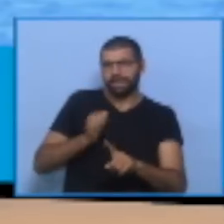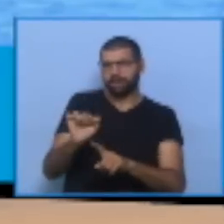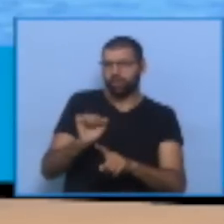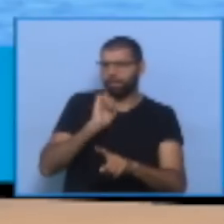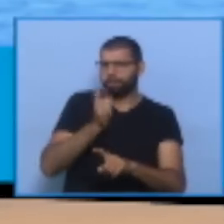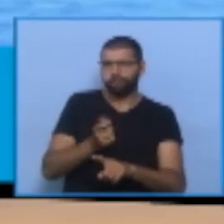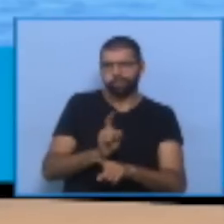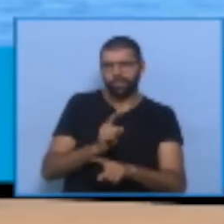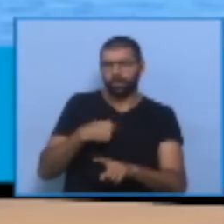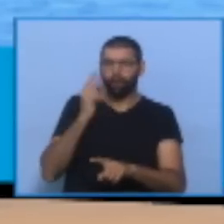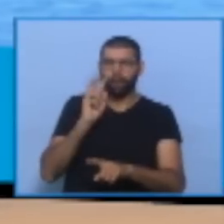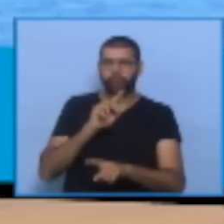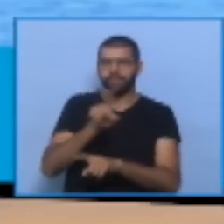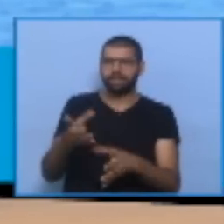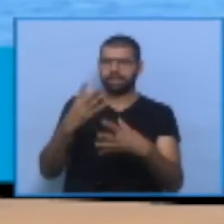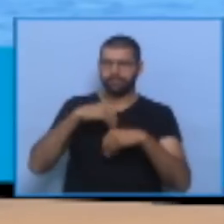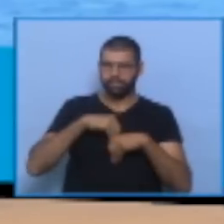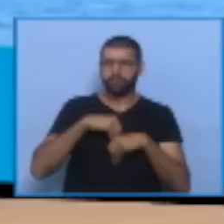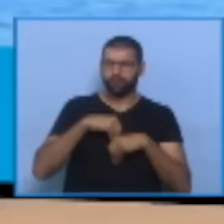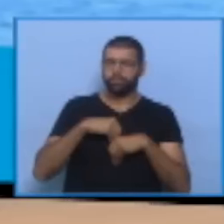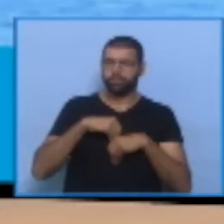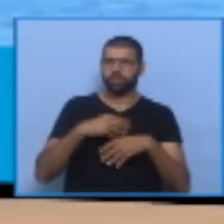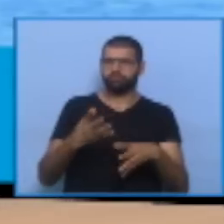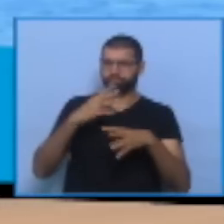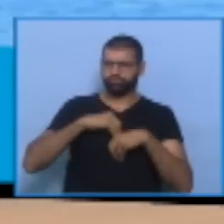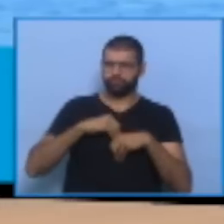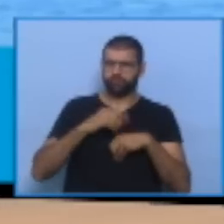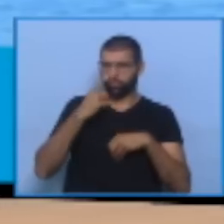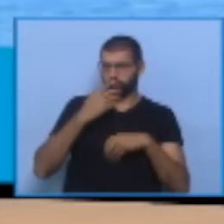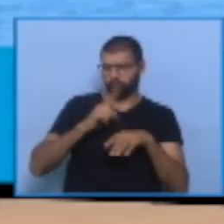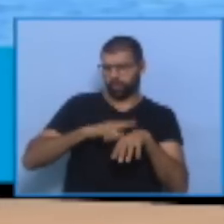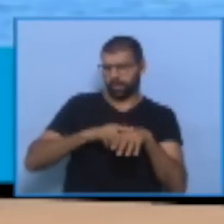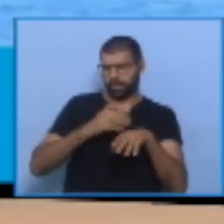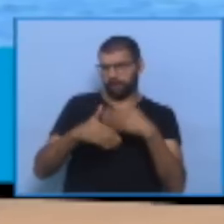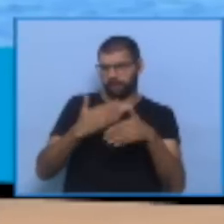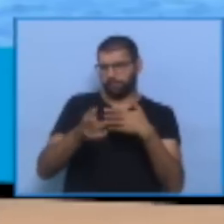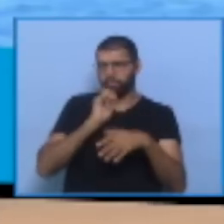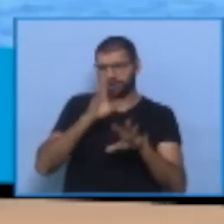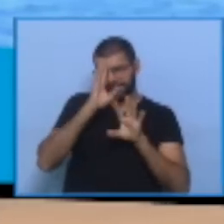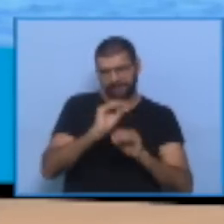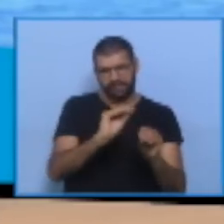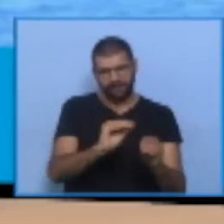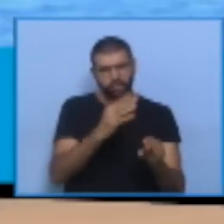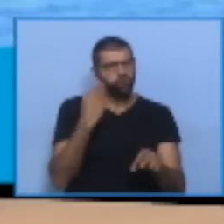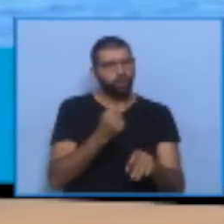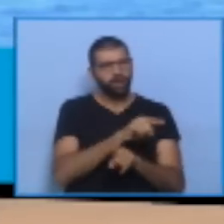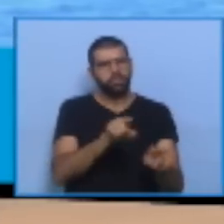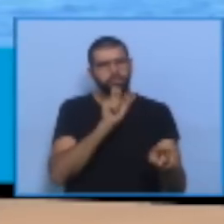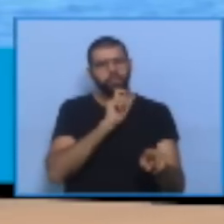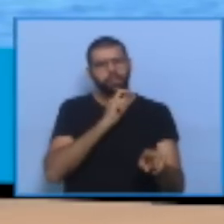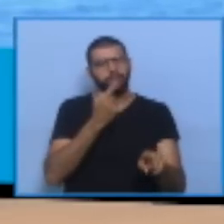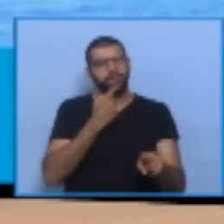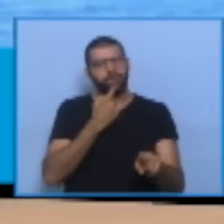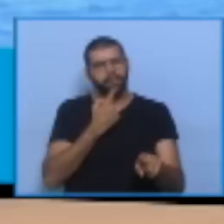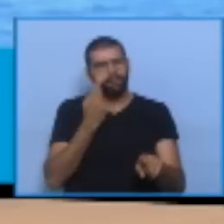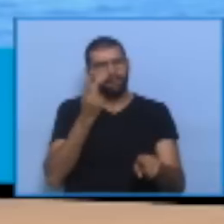que esses valores que eles adquiriram e que adquiriram com o tempo possam ser transmitidos aos jovens, para que eles percebam que é preciso